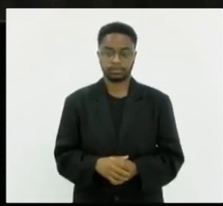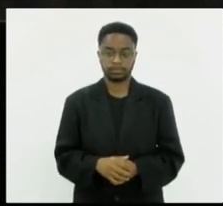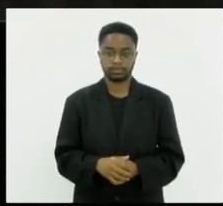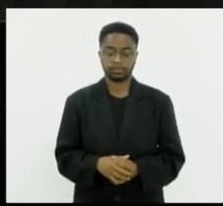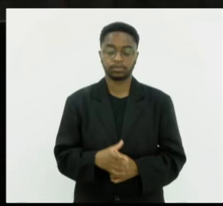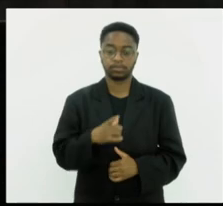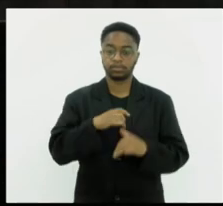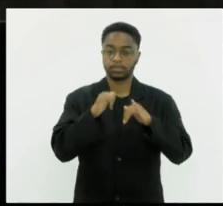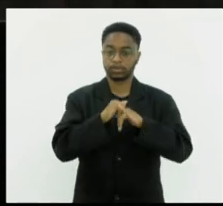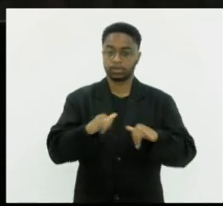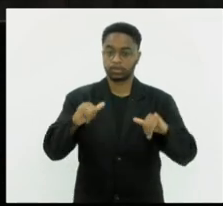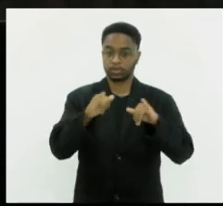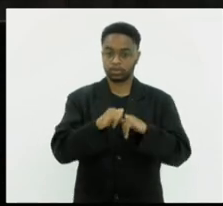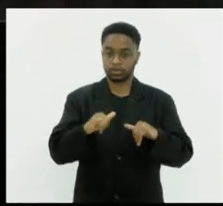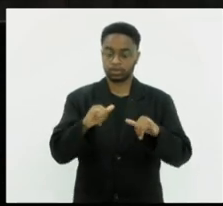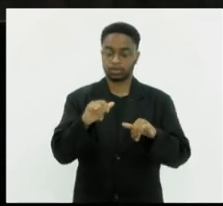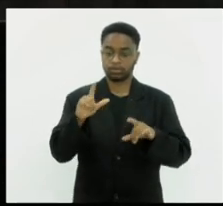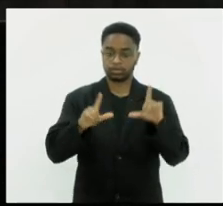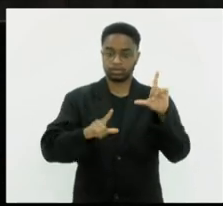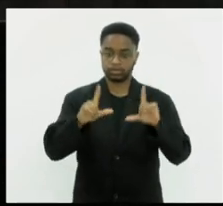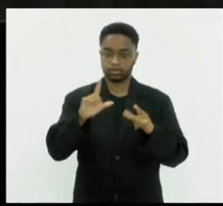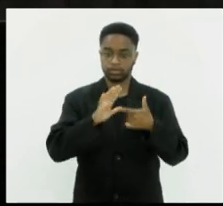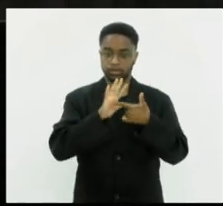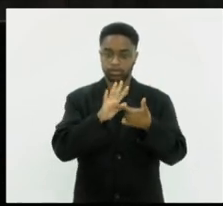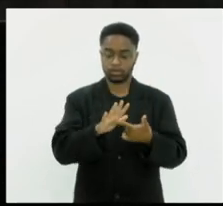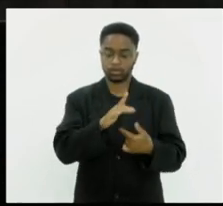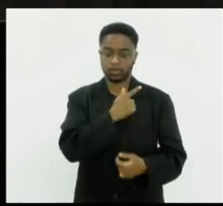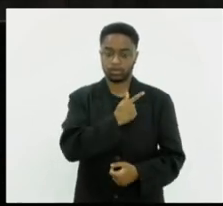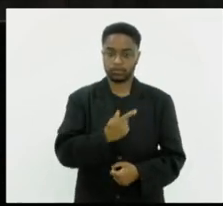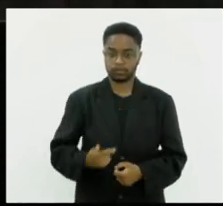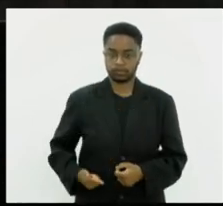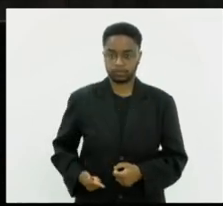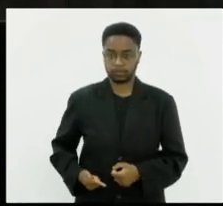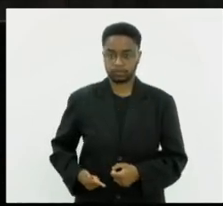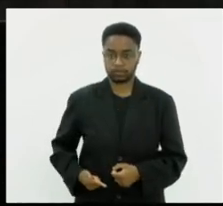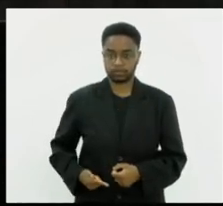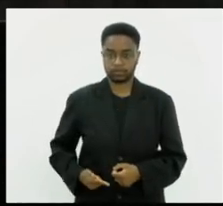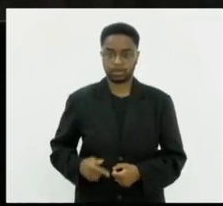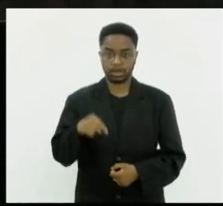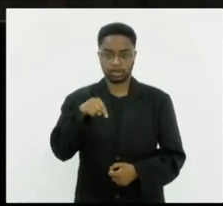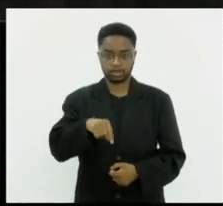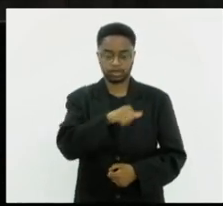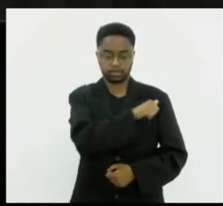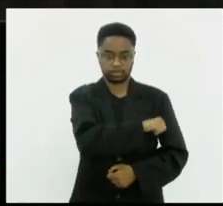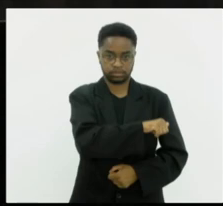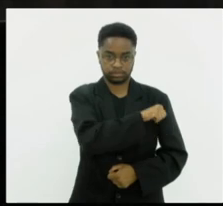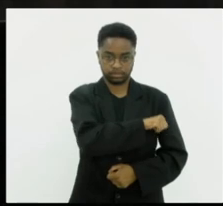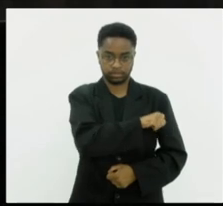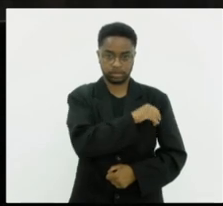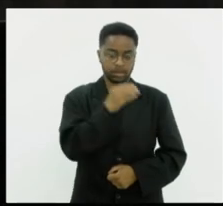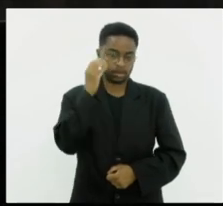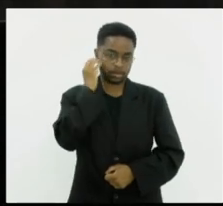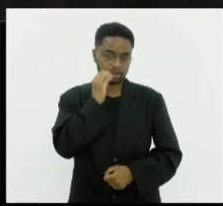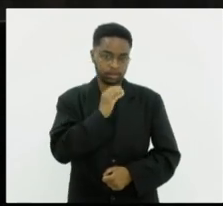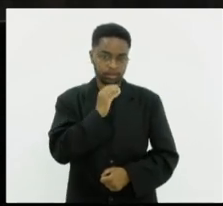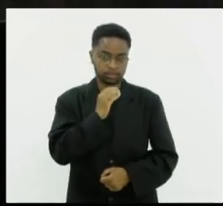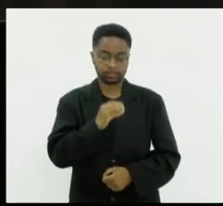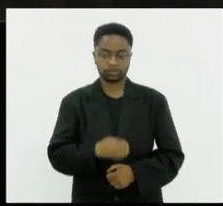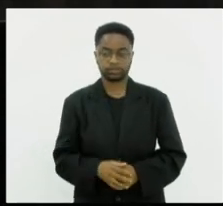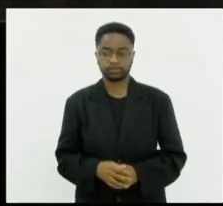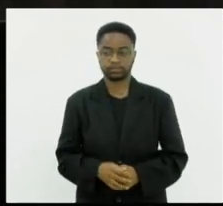noticiário da imprensa, o governador do nosso querido Rio de Janeiro, Cláudio